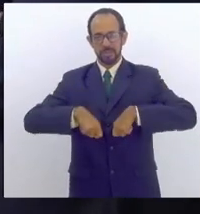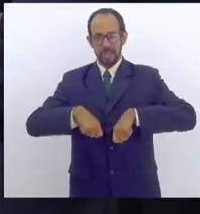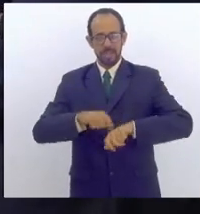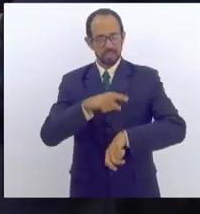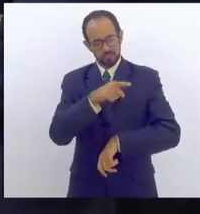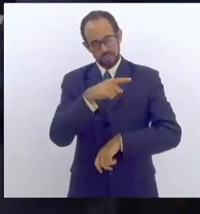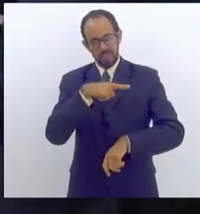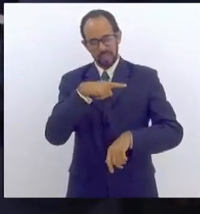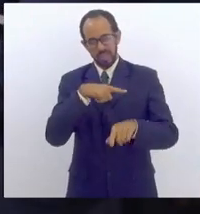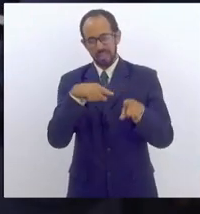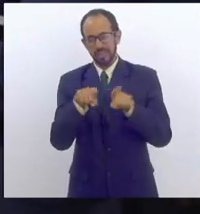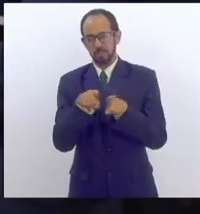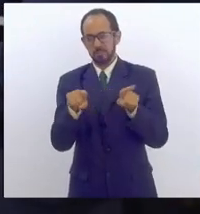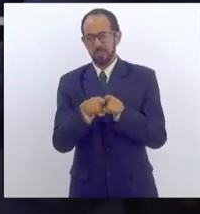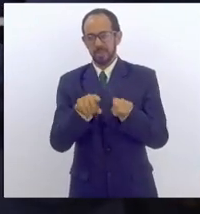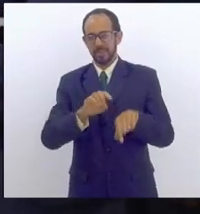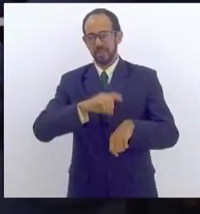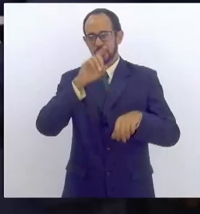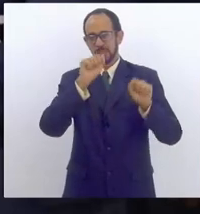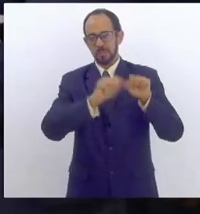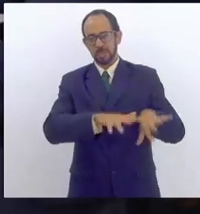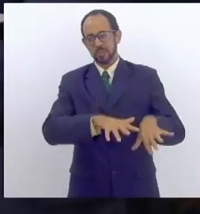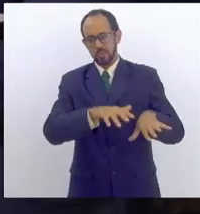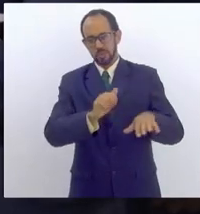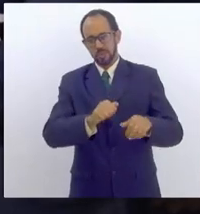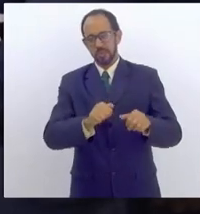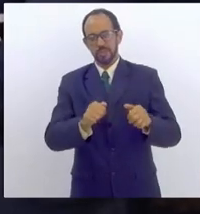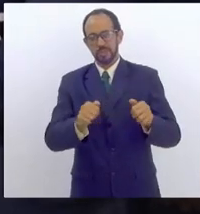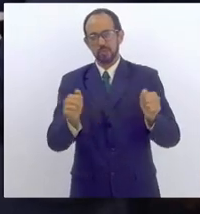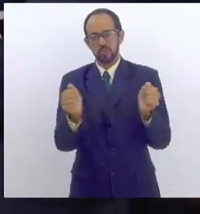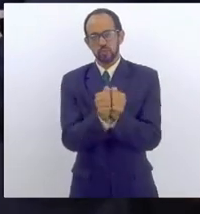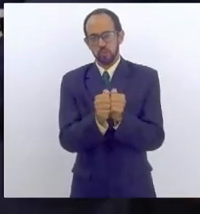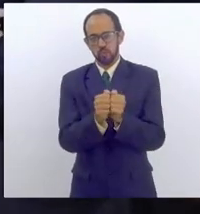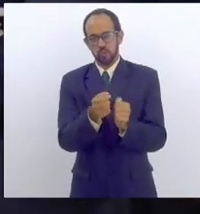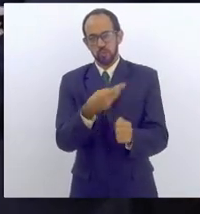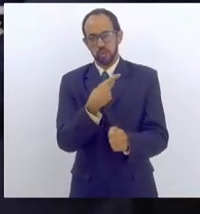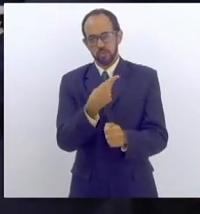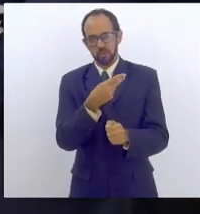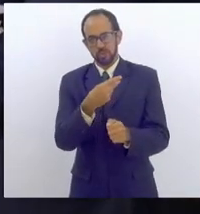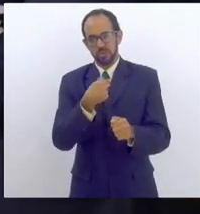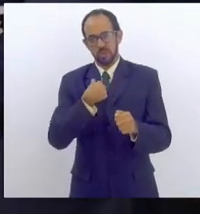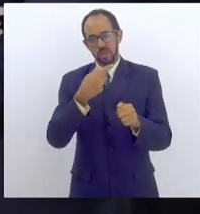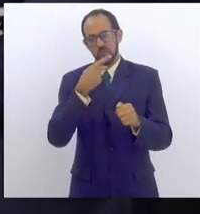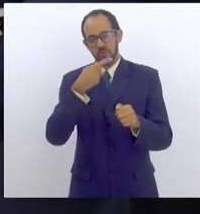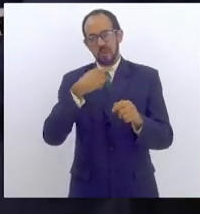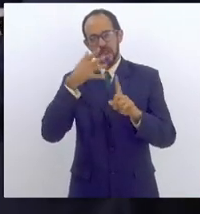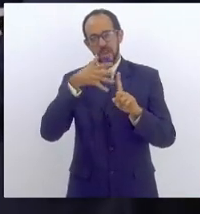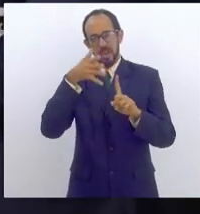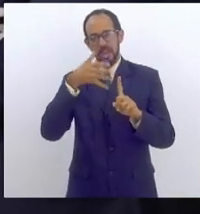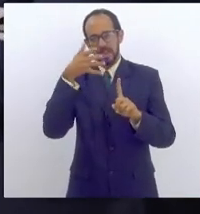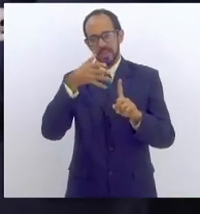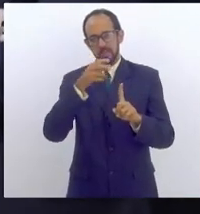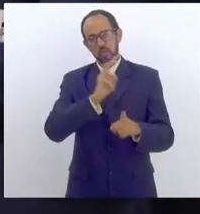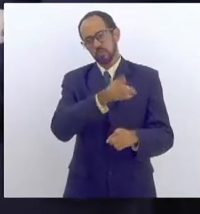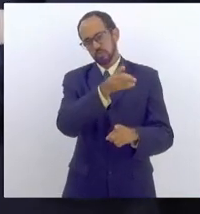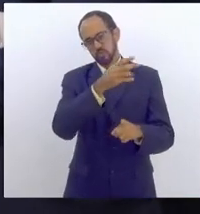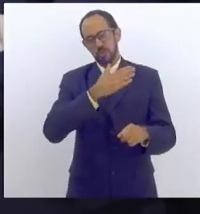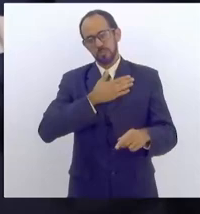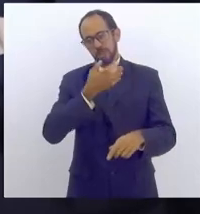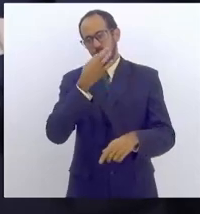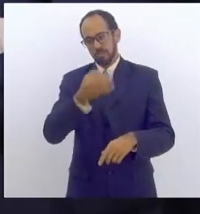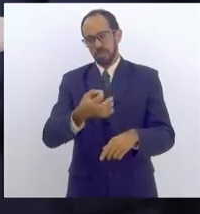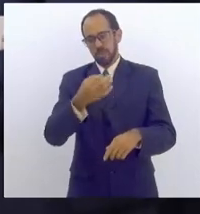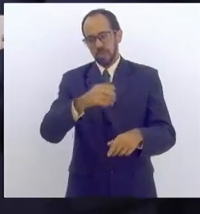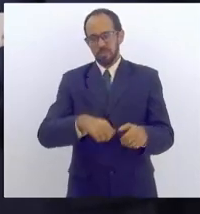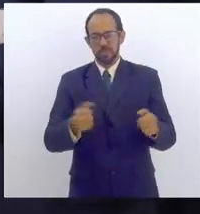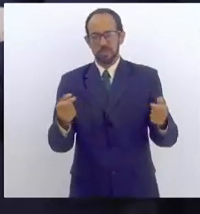tem. Deus te abençoe, te proteja, conta comigo, que eu falei aqui em cima, não retiro uma palavra. A partir de amanhã, você tem um grande aliado na